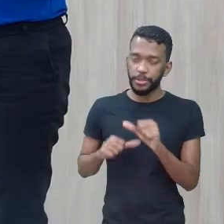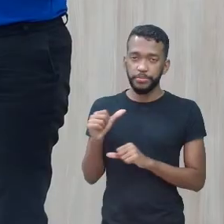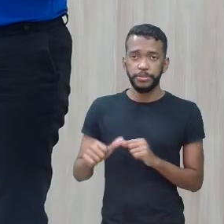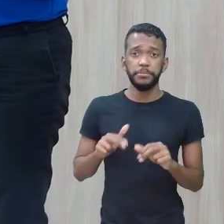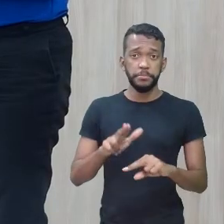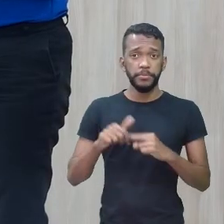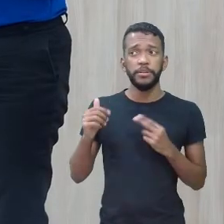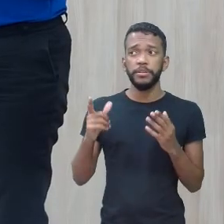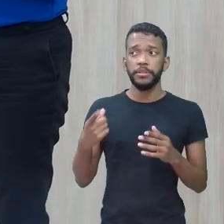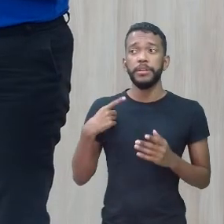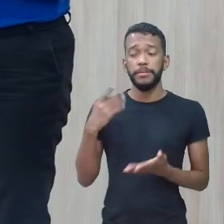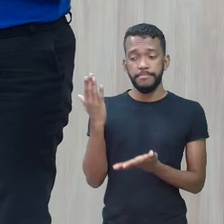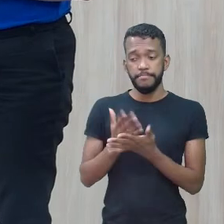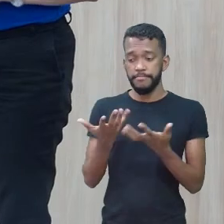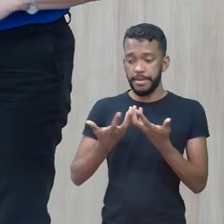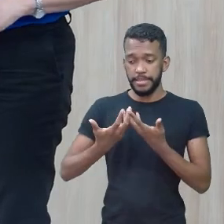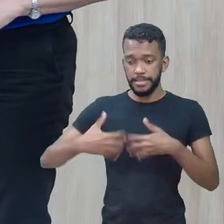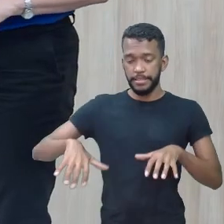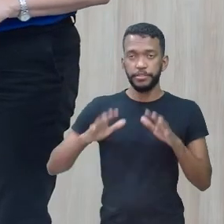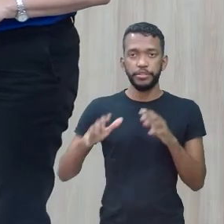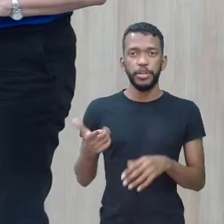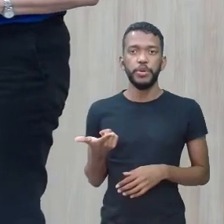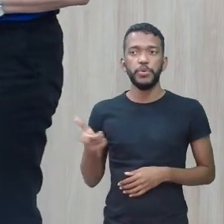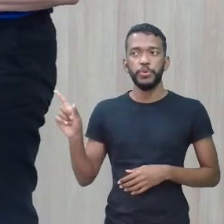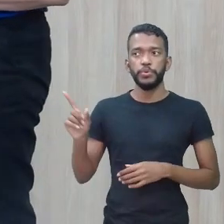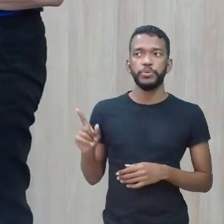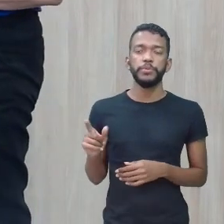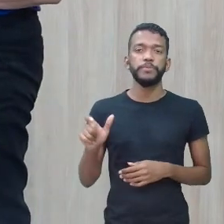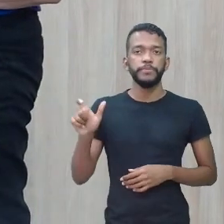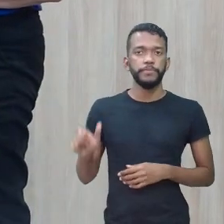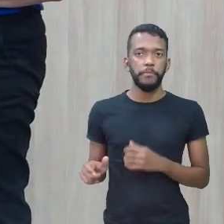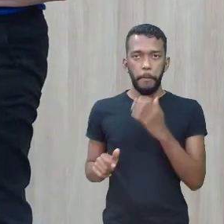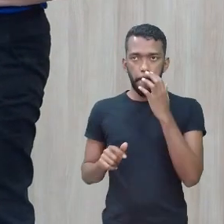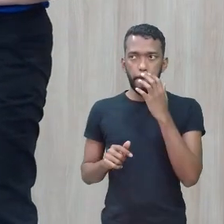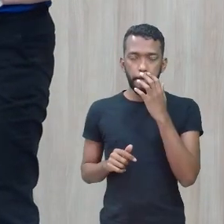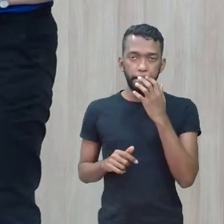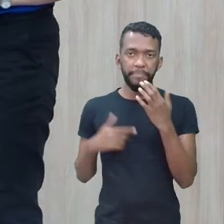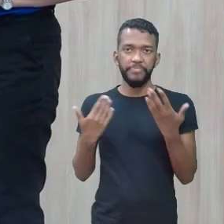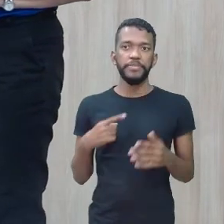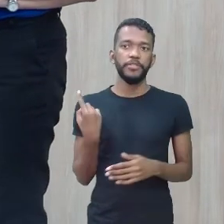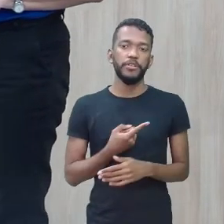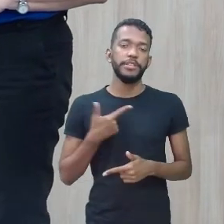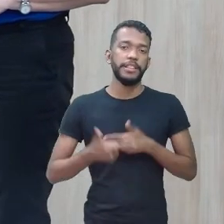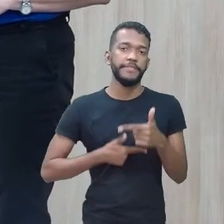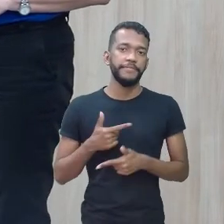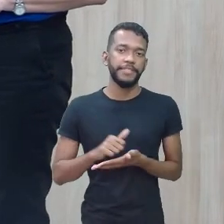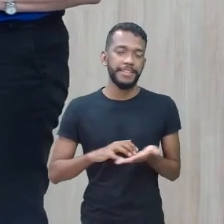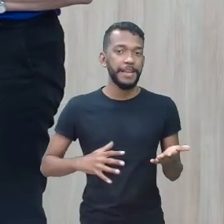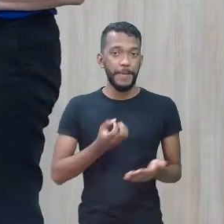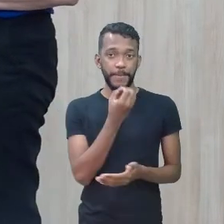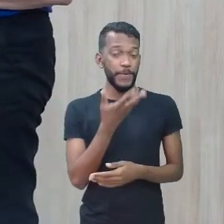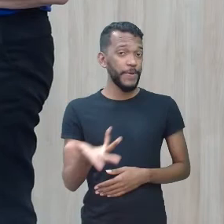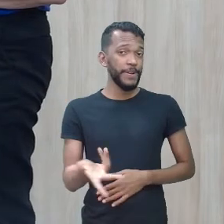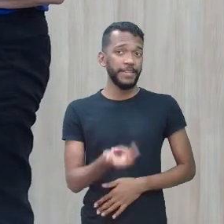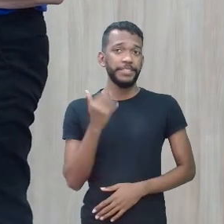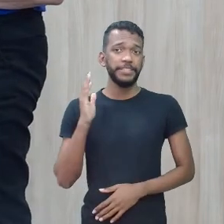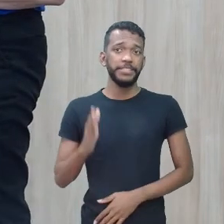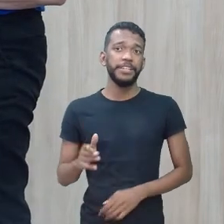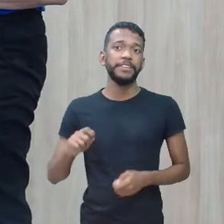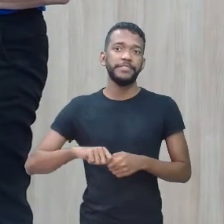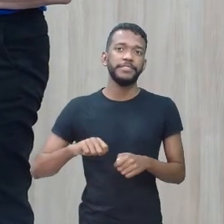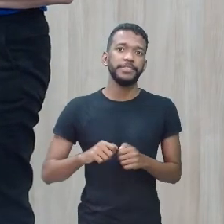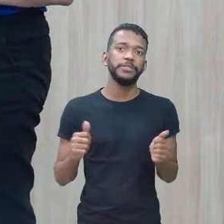quando se partir, dá origem a outro ser. Então, nossa atividade está sendo boa aqui,